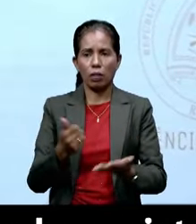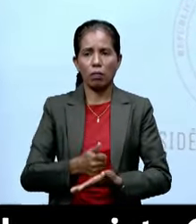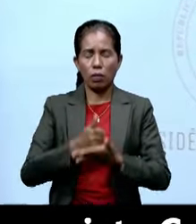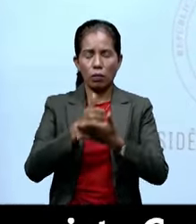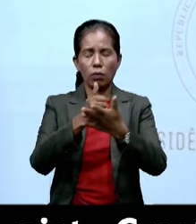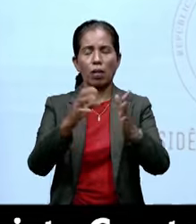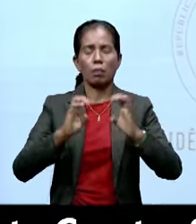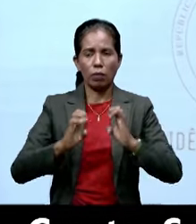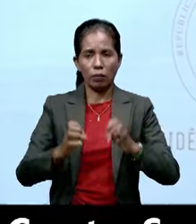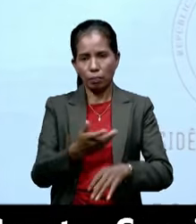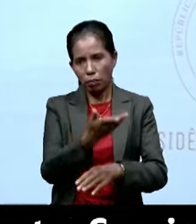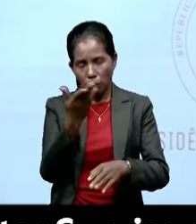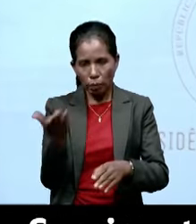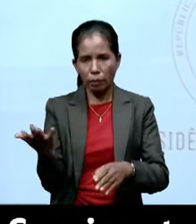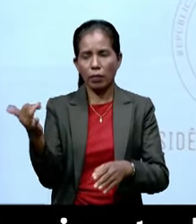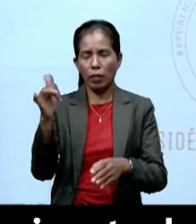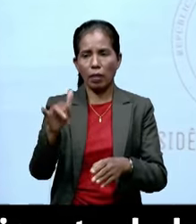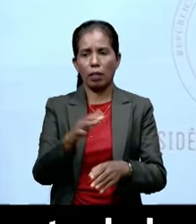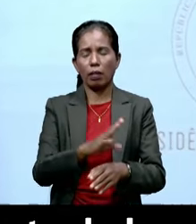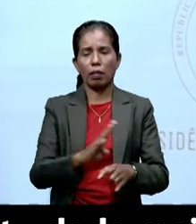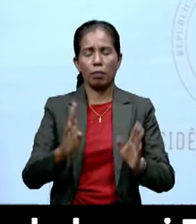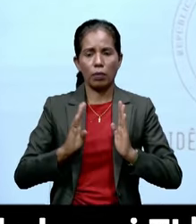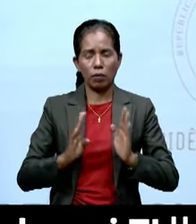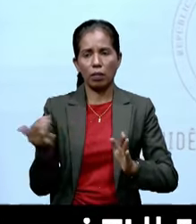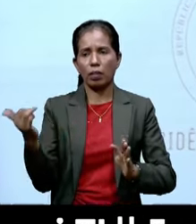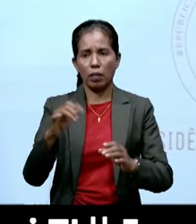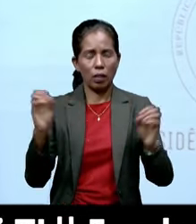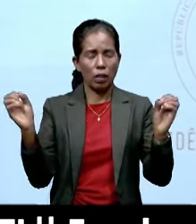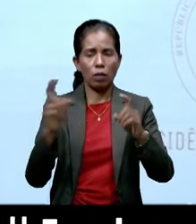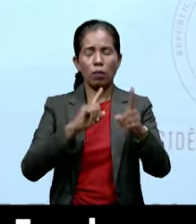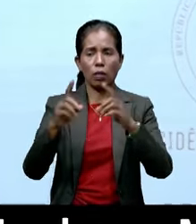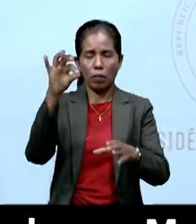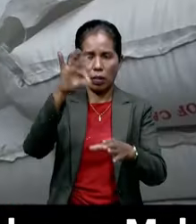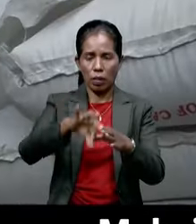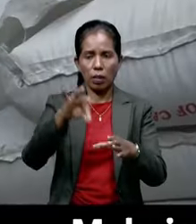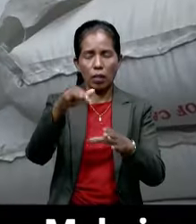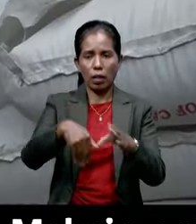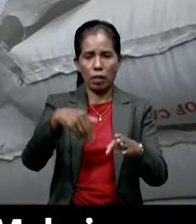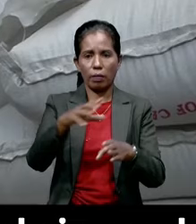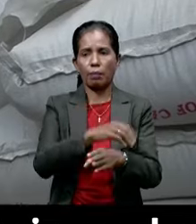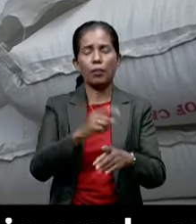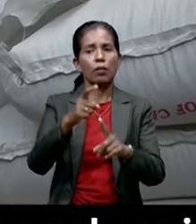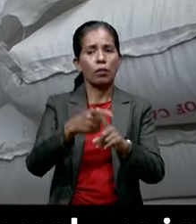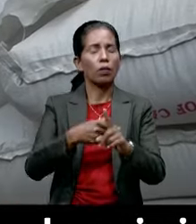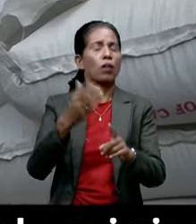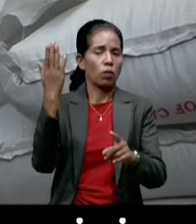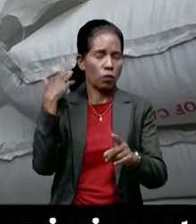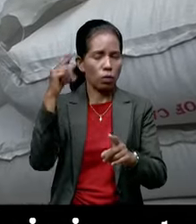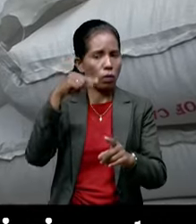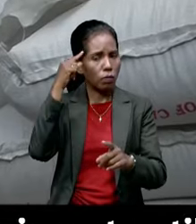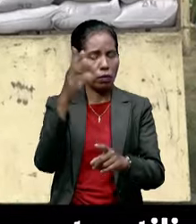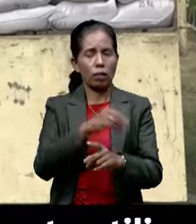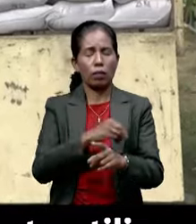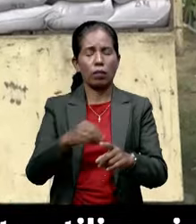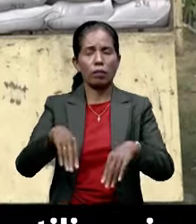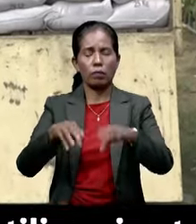emergência lá em mim mas botia lá coia no ba que rai. Além de nem a Fulancoto, o governo salou no lançamento do Bazar